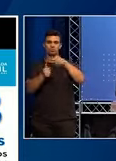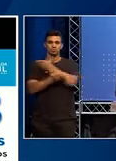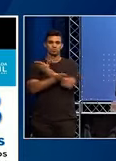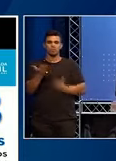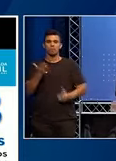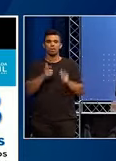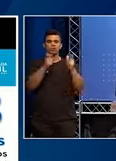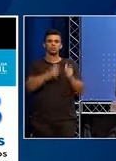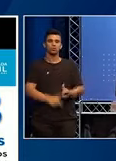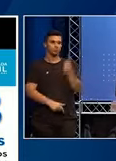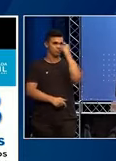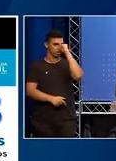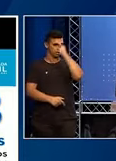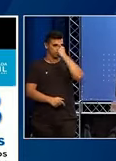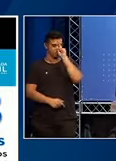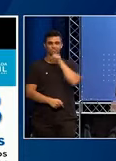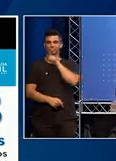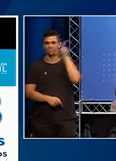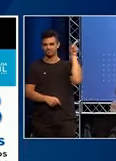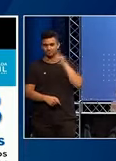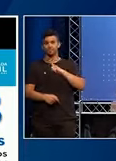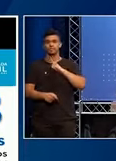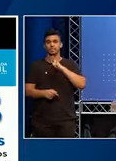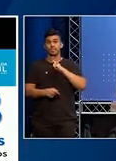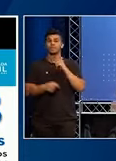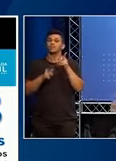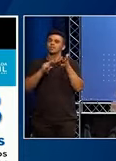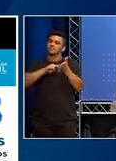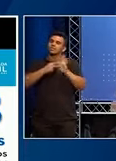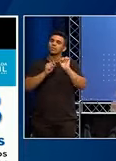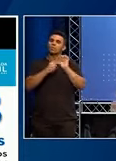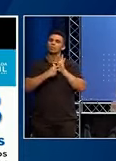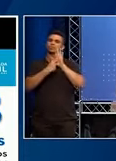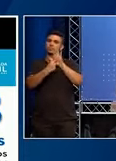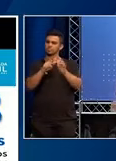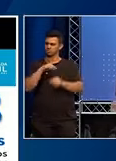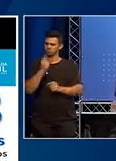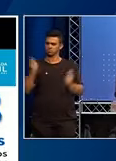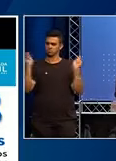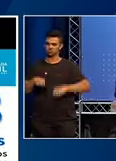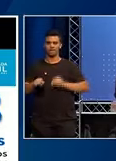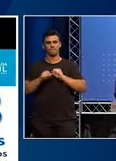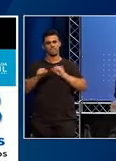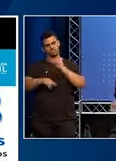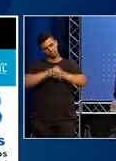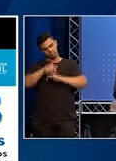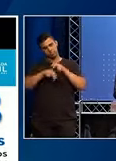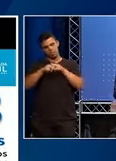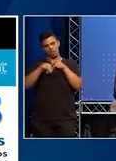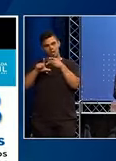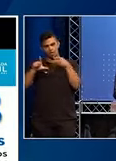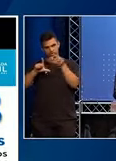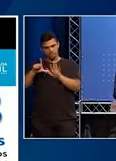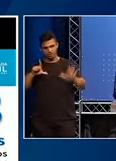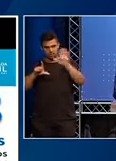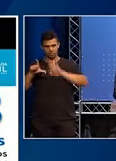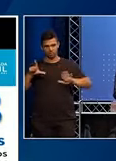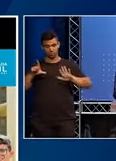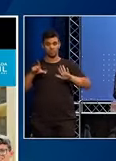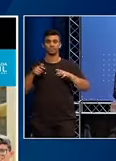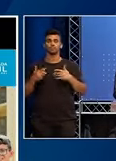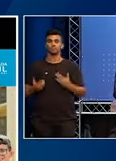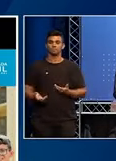Índia. Então, isso é uma demonstração também de tudo que nós podemos fazer a partir dessa plataforma. Pode passar, por